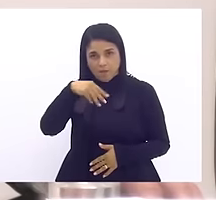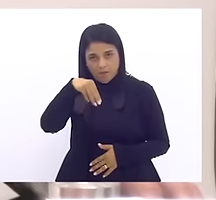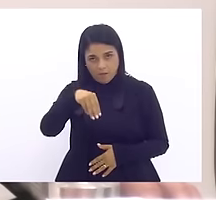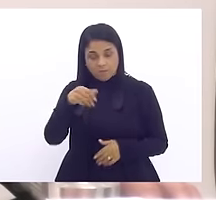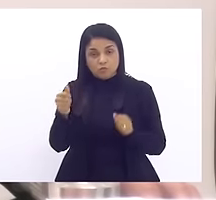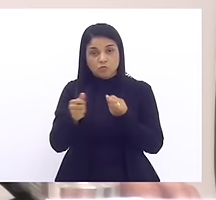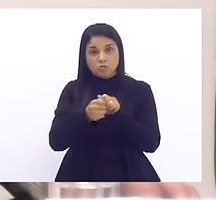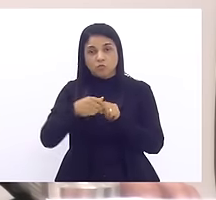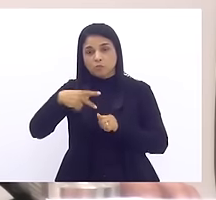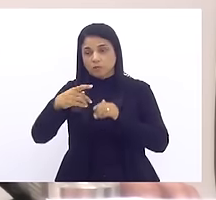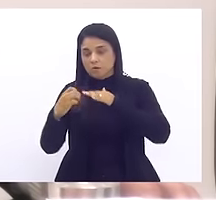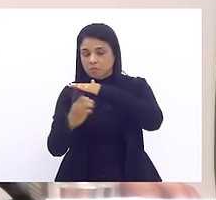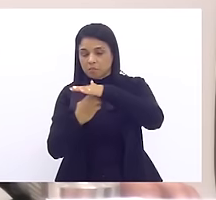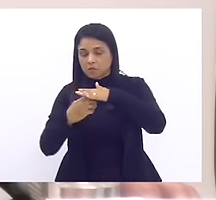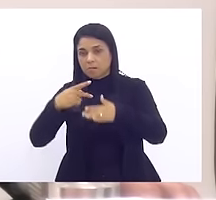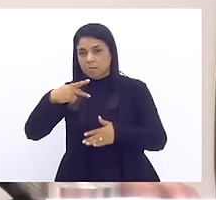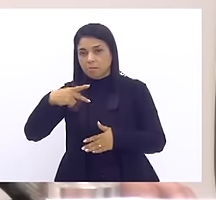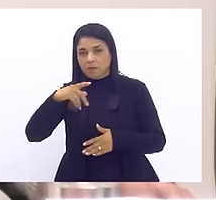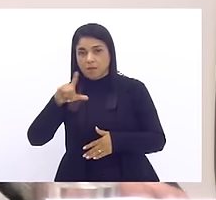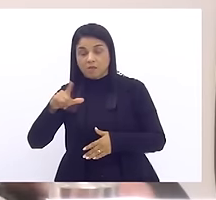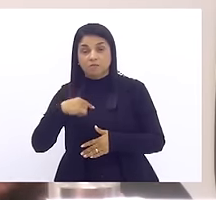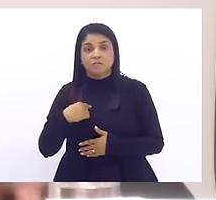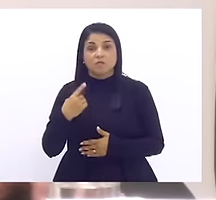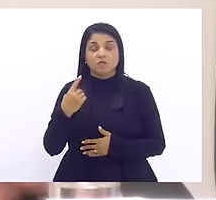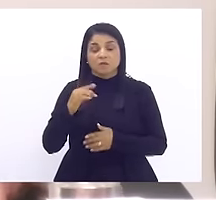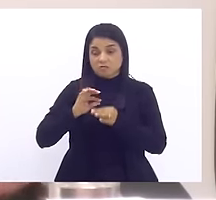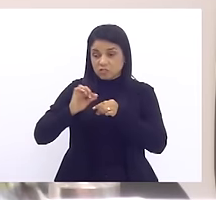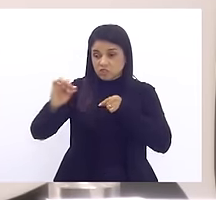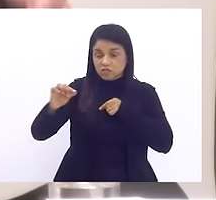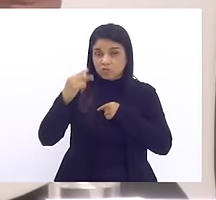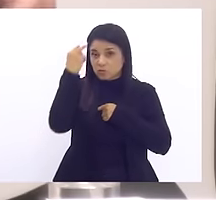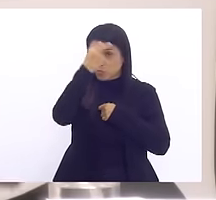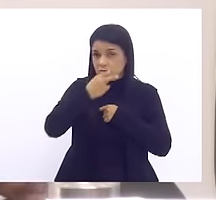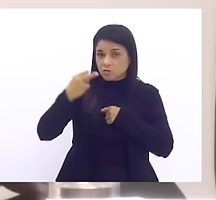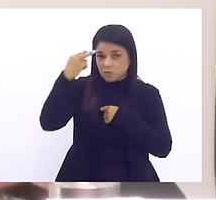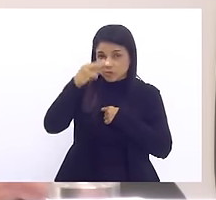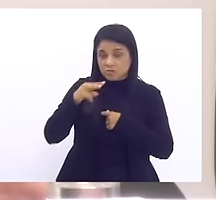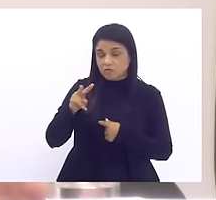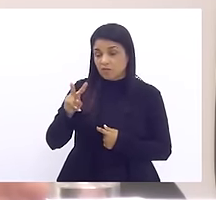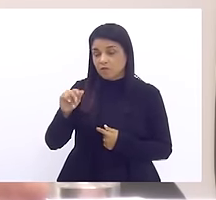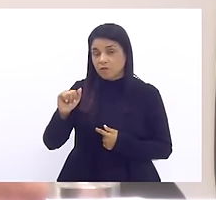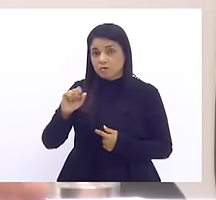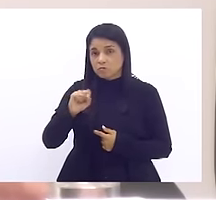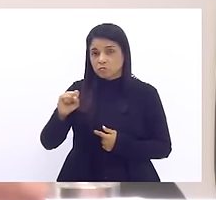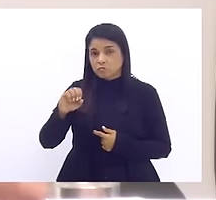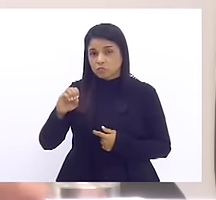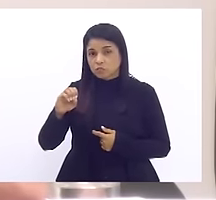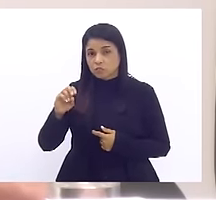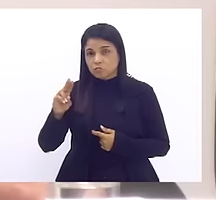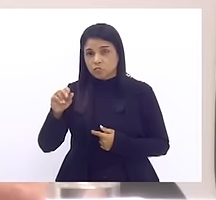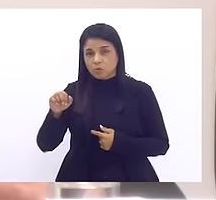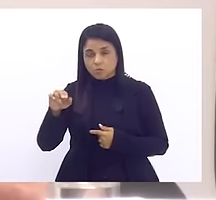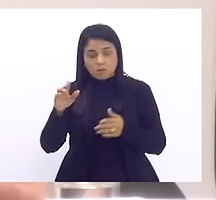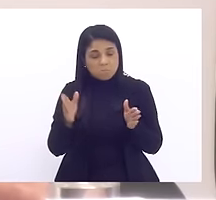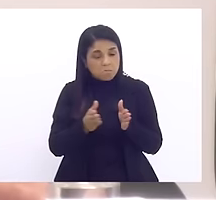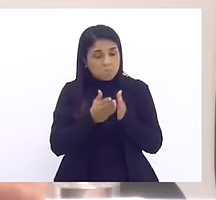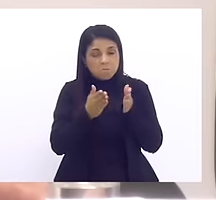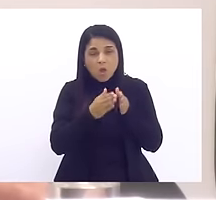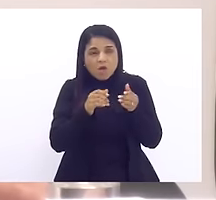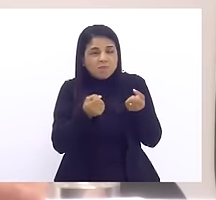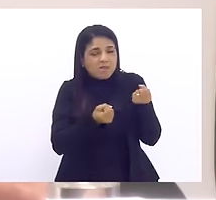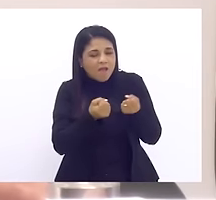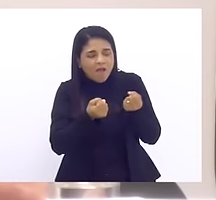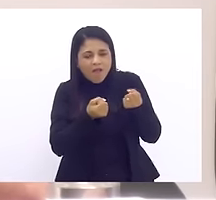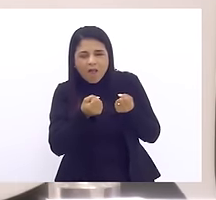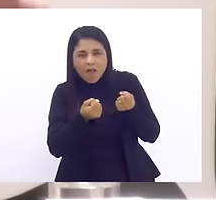vassouras são duas horas E aí eu tenho aqui os carros deixa eu ver os carros da Pena carrinho mesmo Estado